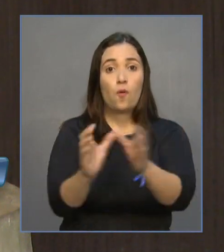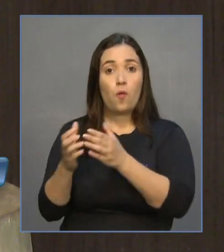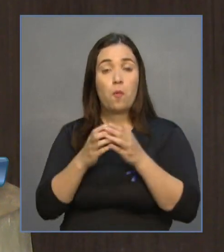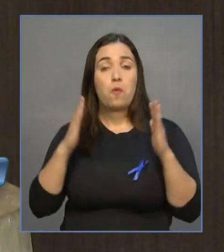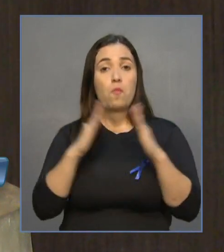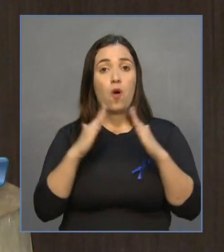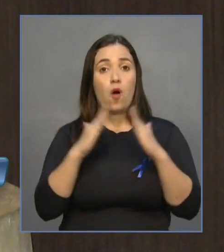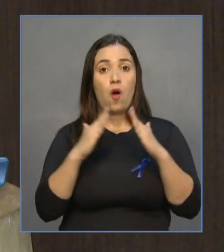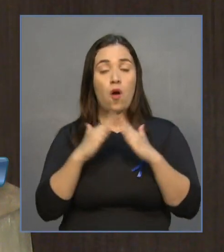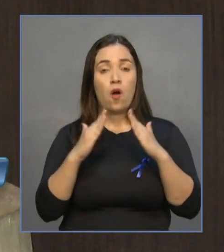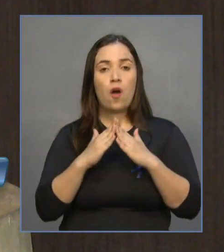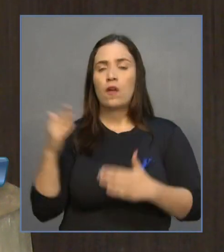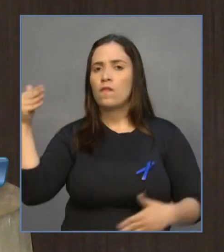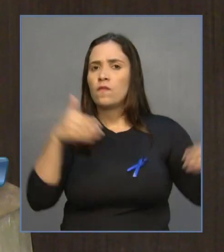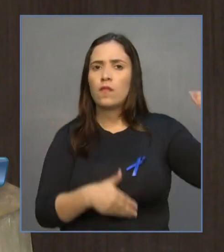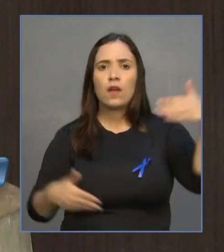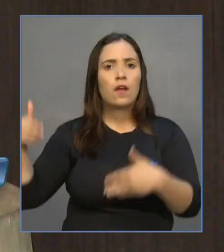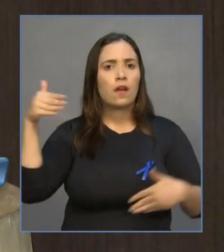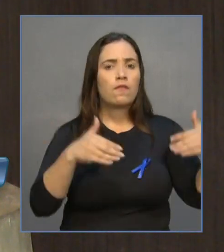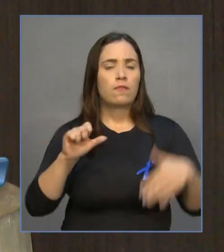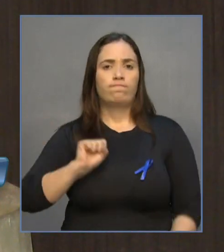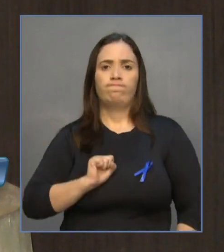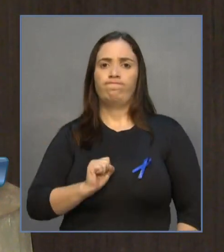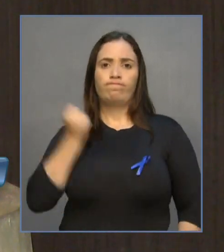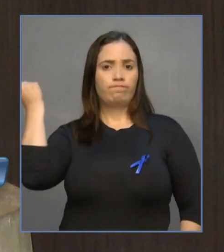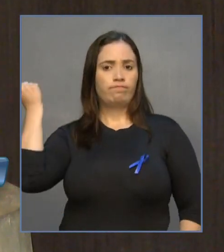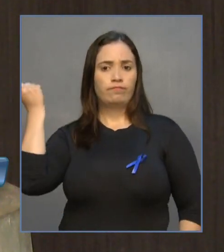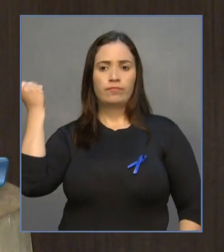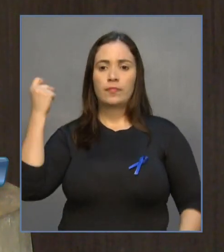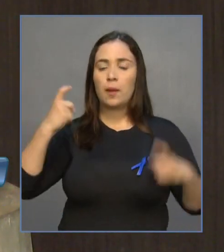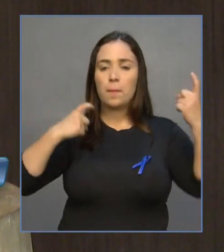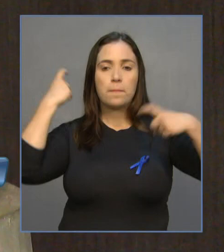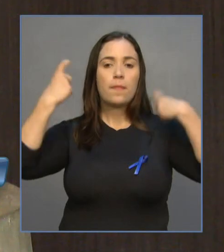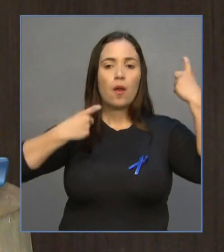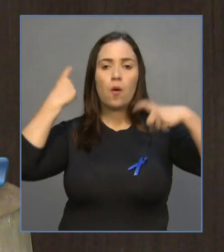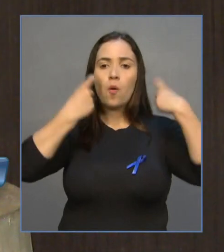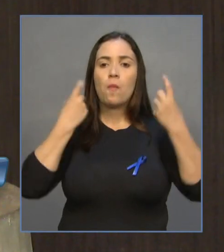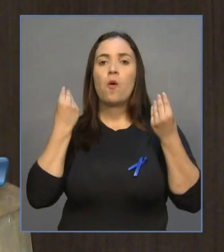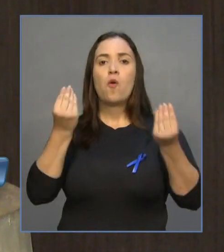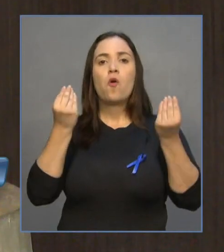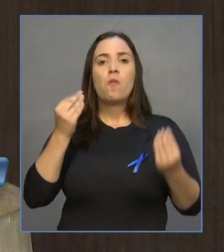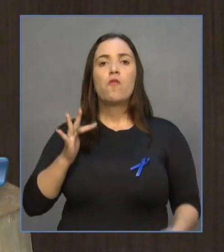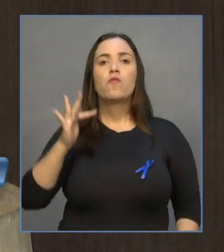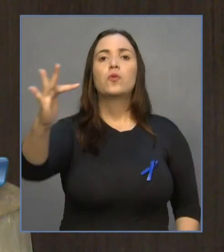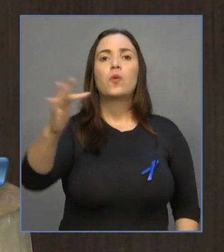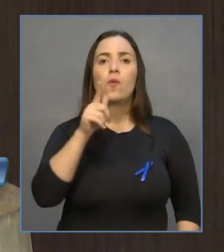absolutamente indignadas e preocupadas com o futuro da sua água.